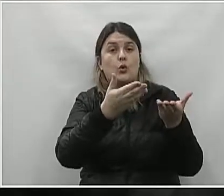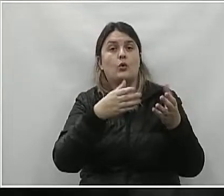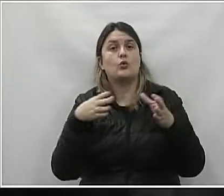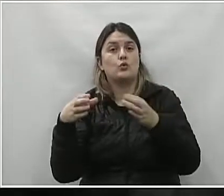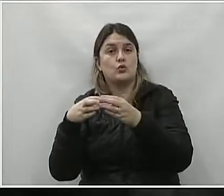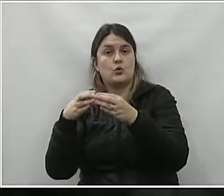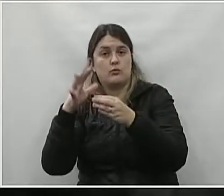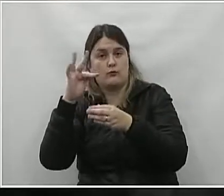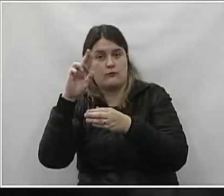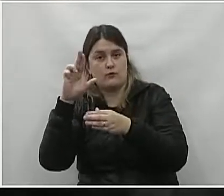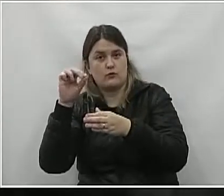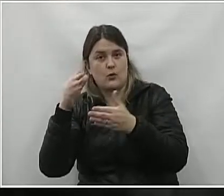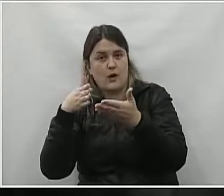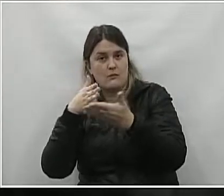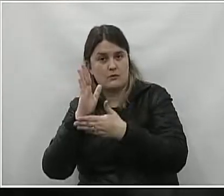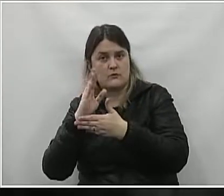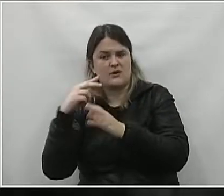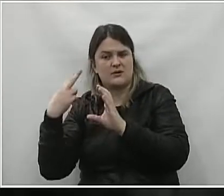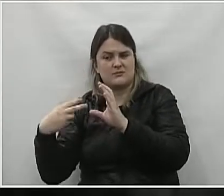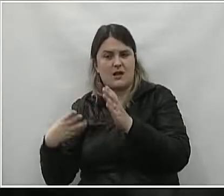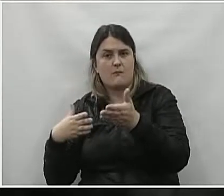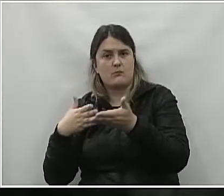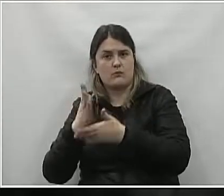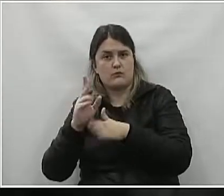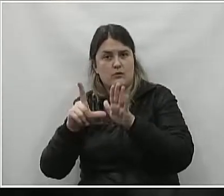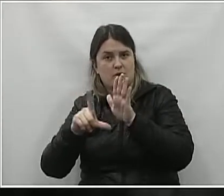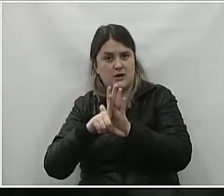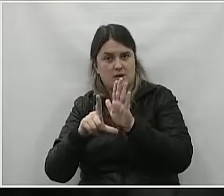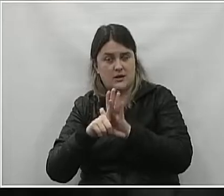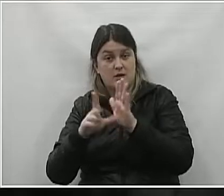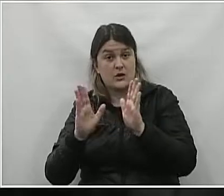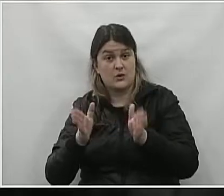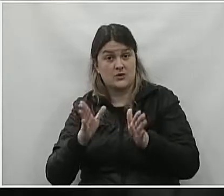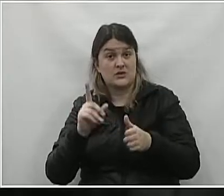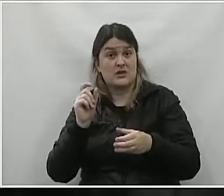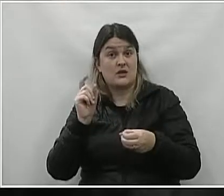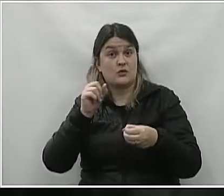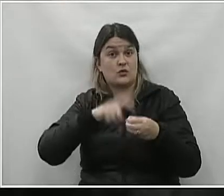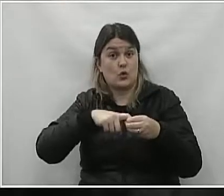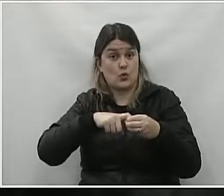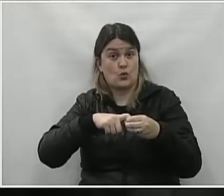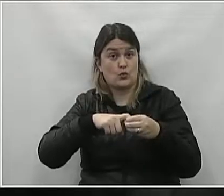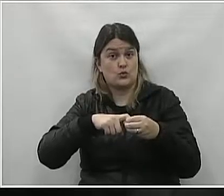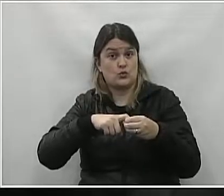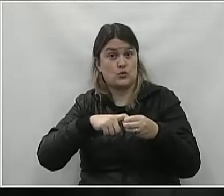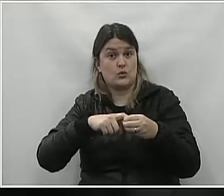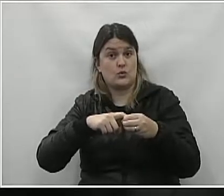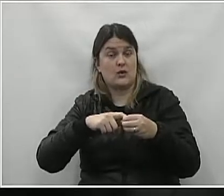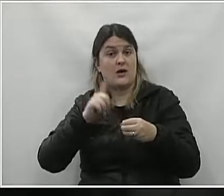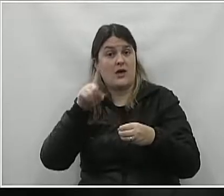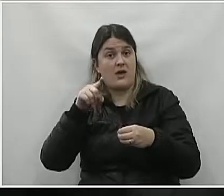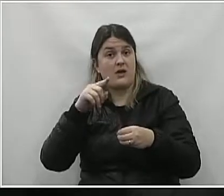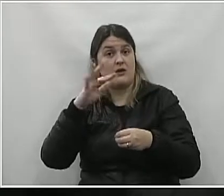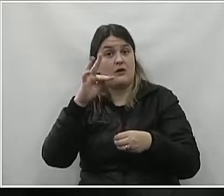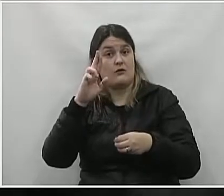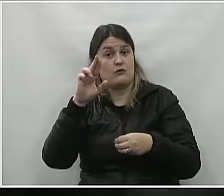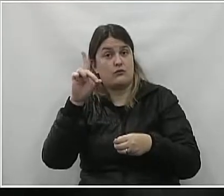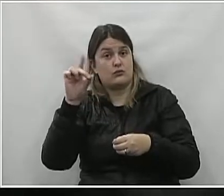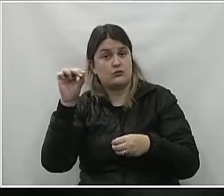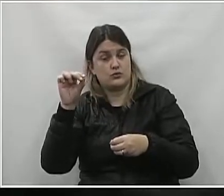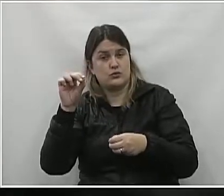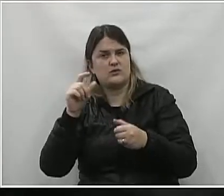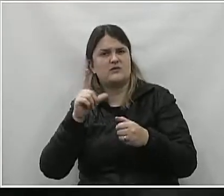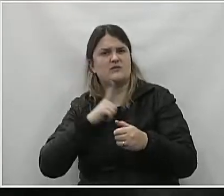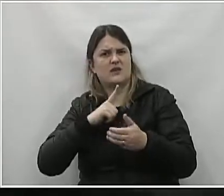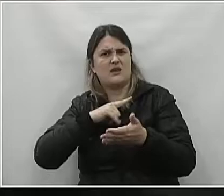Fundo, como foi falado aí, a Câmara de Vereadores aprovou a lei e hoje o proprietário do imóvel é o fundo. Então, recentemente, o comodato que existia